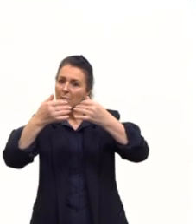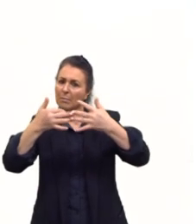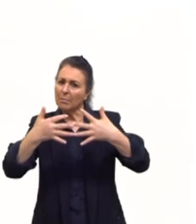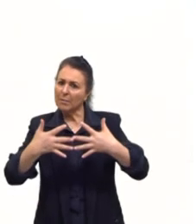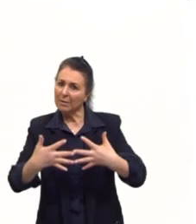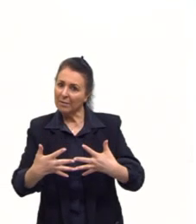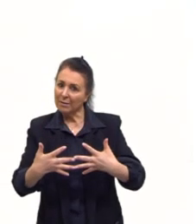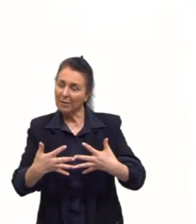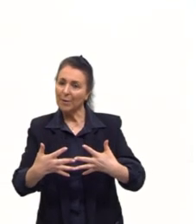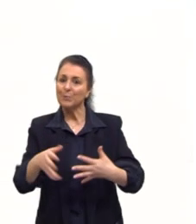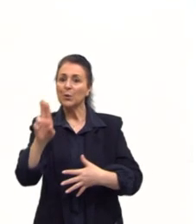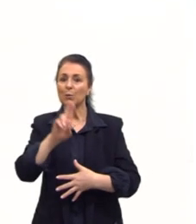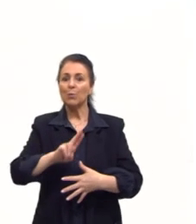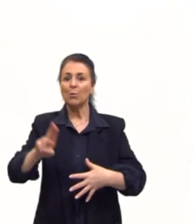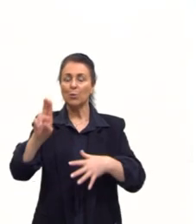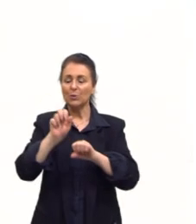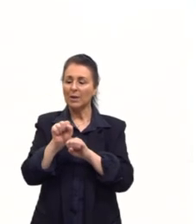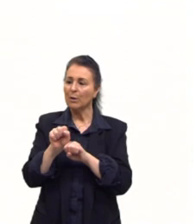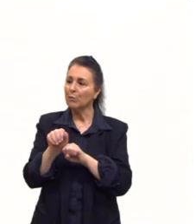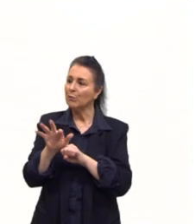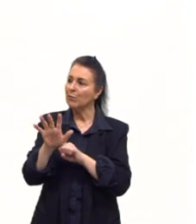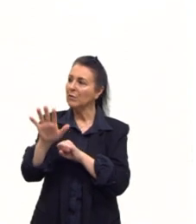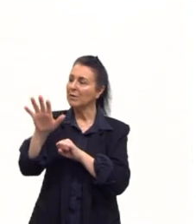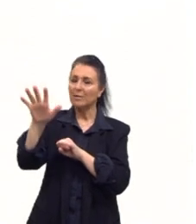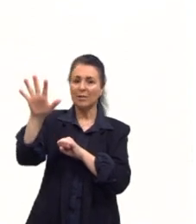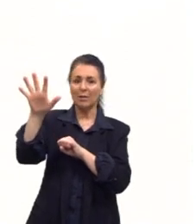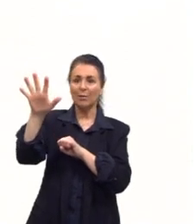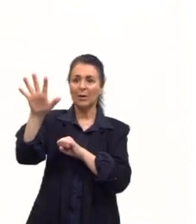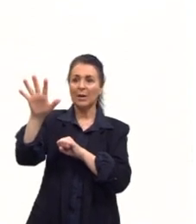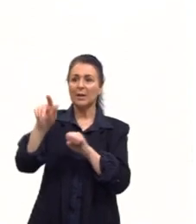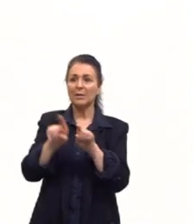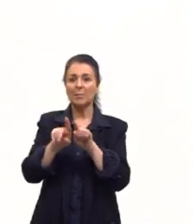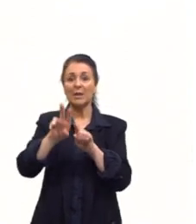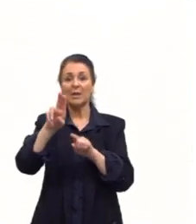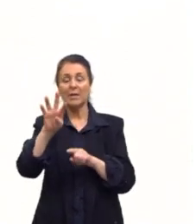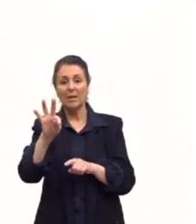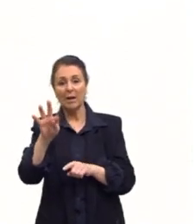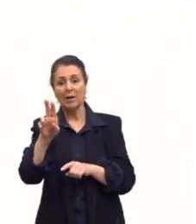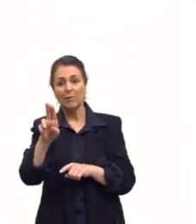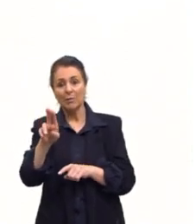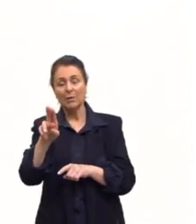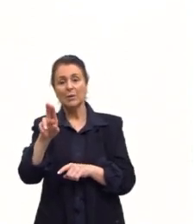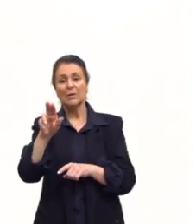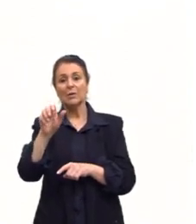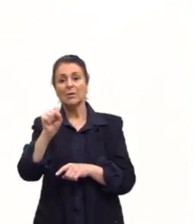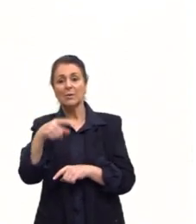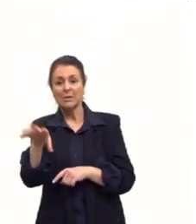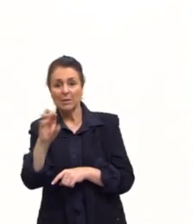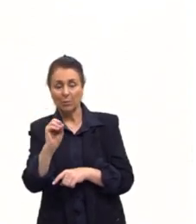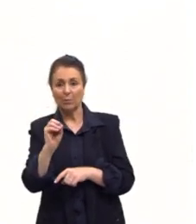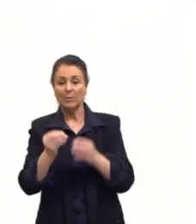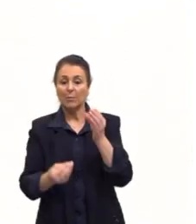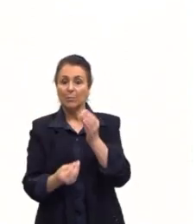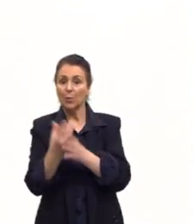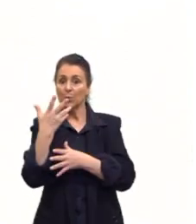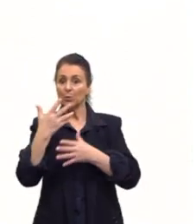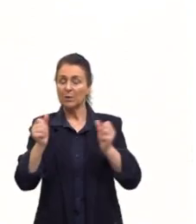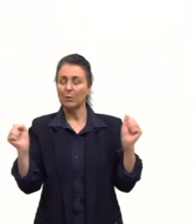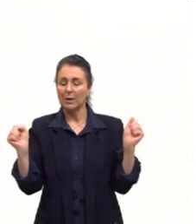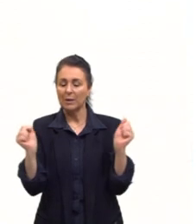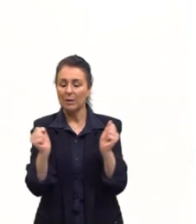direitinho essa utilização da ficção e da fusão na produção de bombas e energia também né então